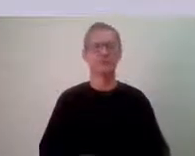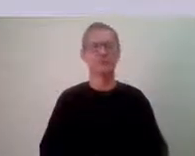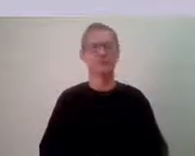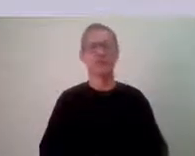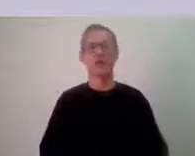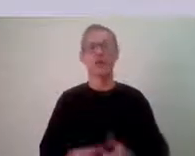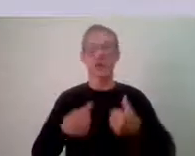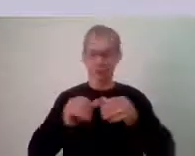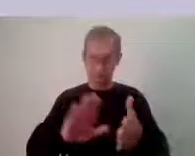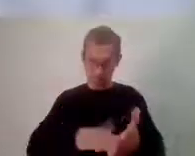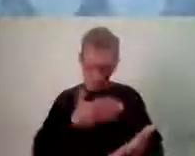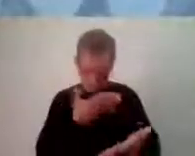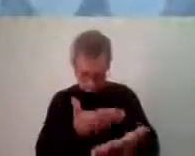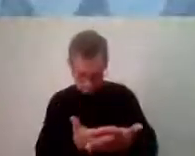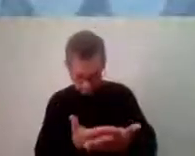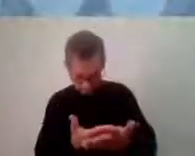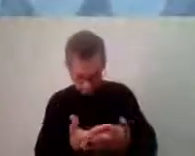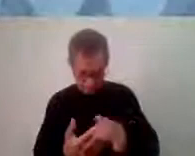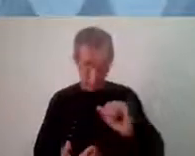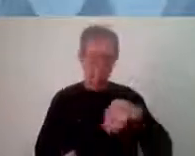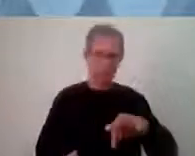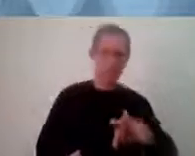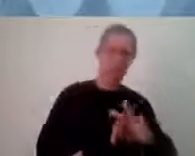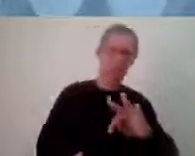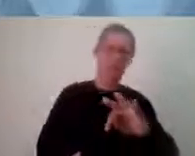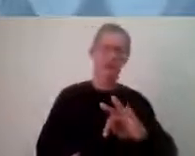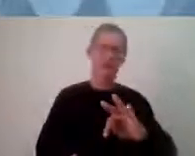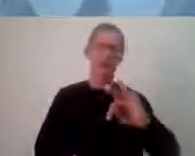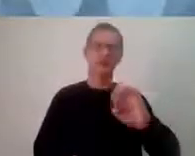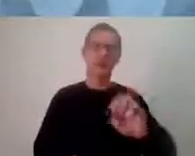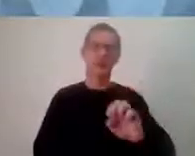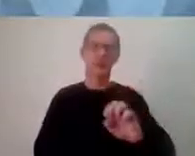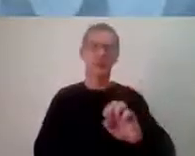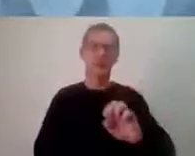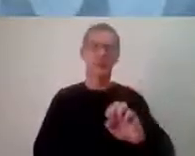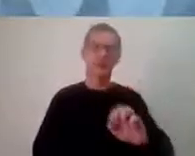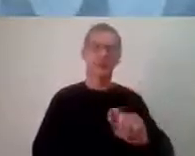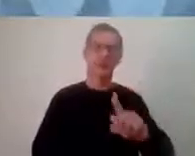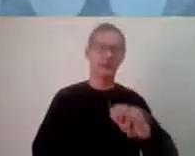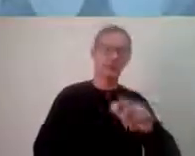Uma das interpretações das integrais é a área. Ok. Tá.